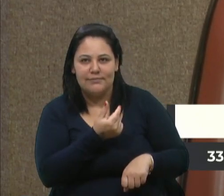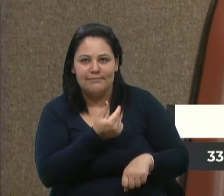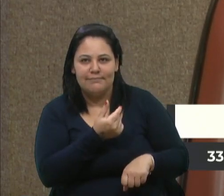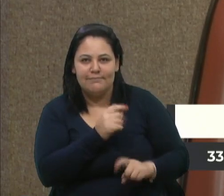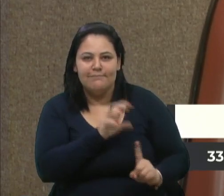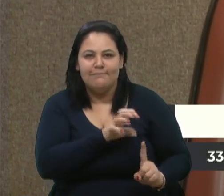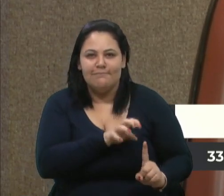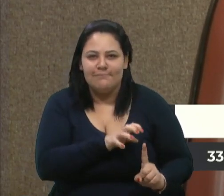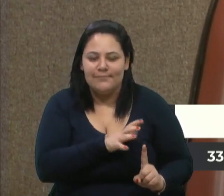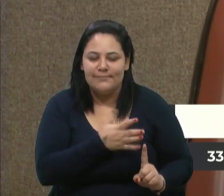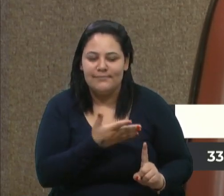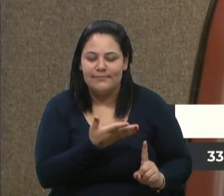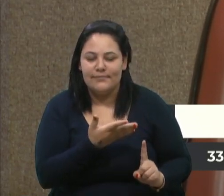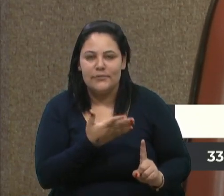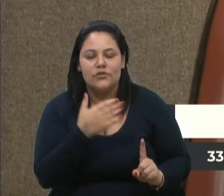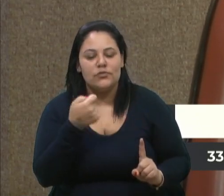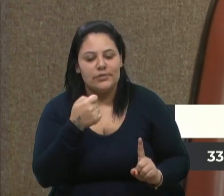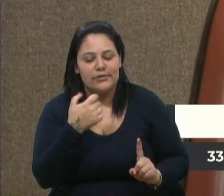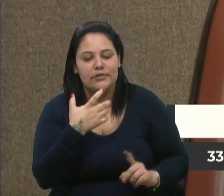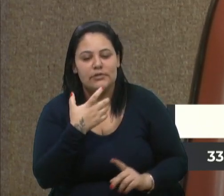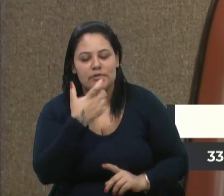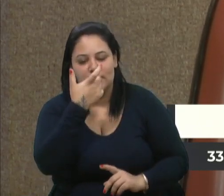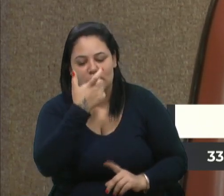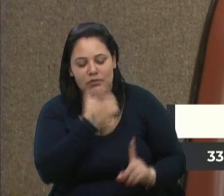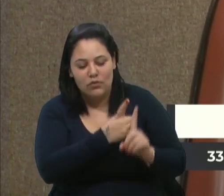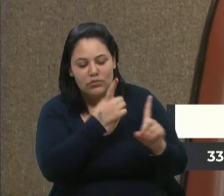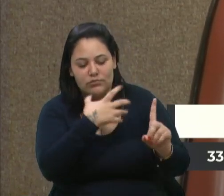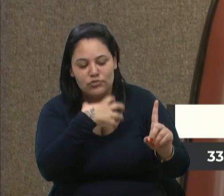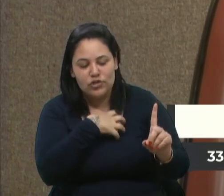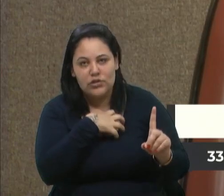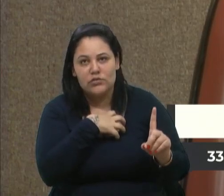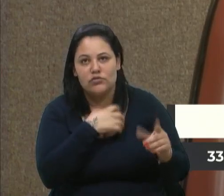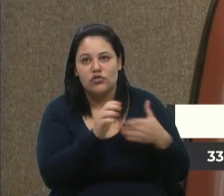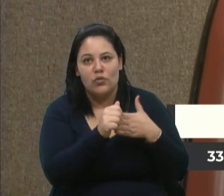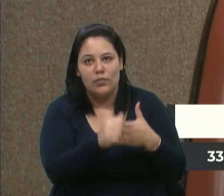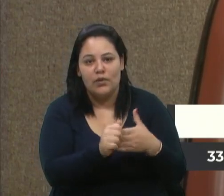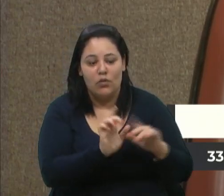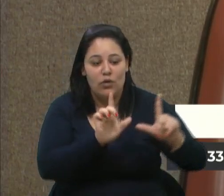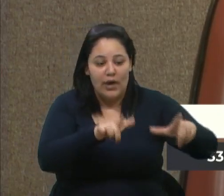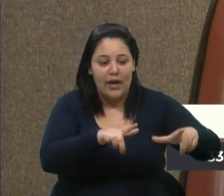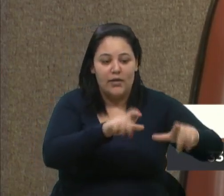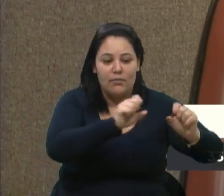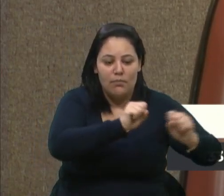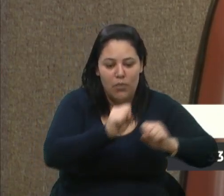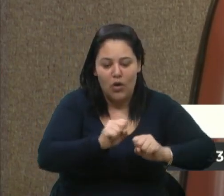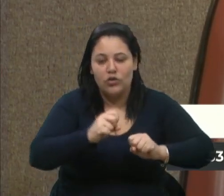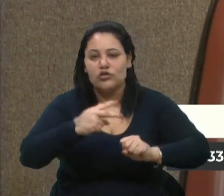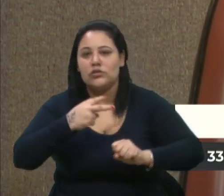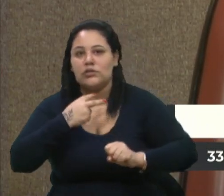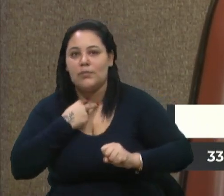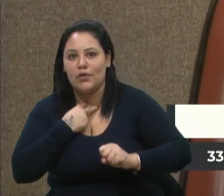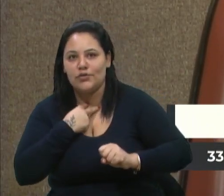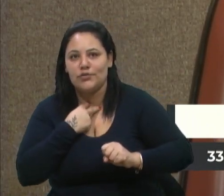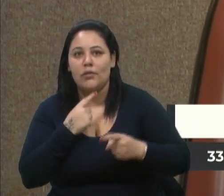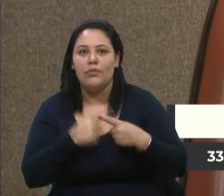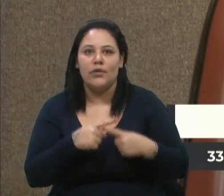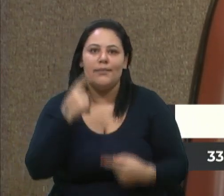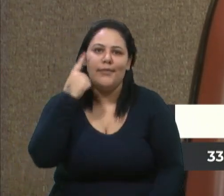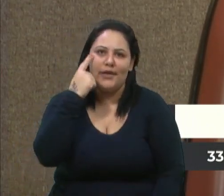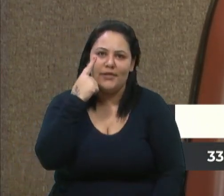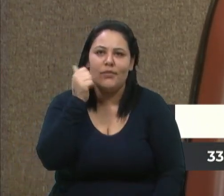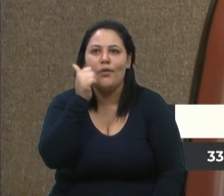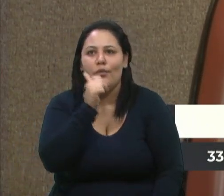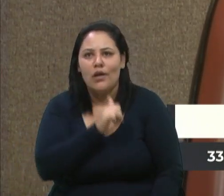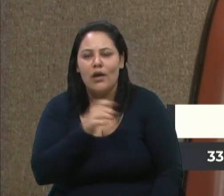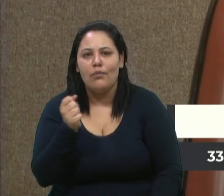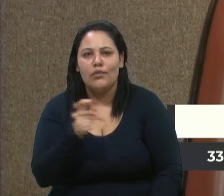de conciliar onde eles podem ficar ou não podem ficar, porque também uma senhora aposentada, de 80 anos de idade,